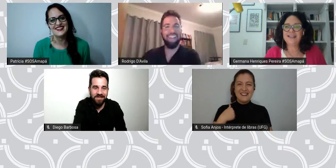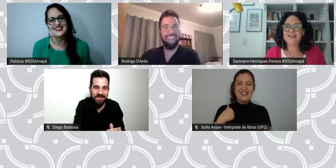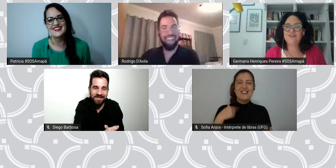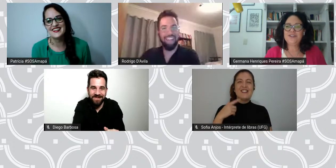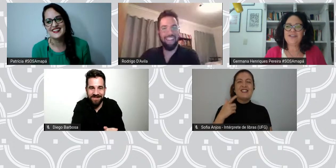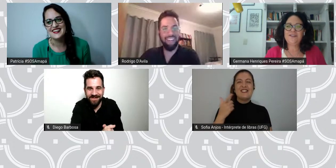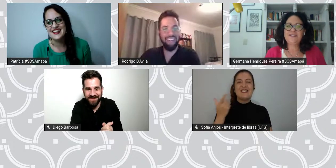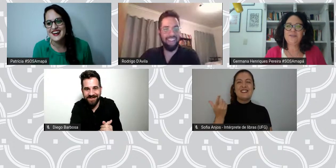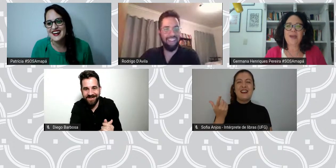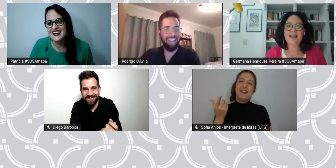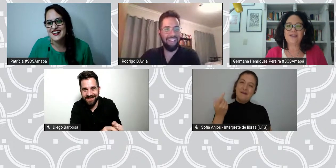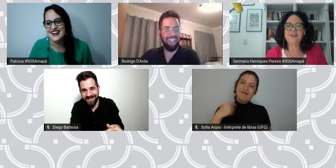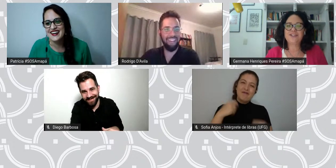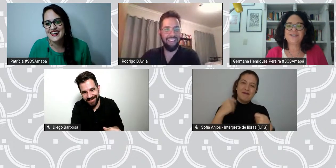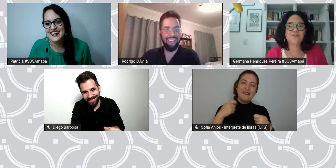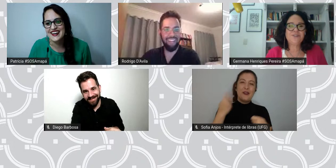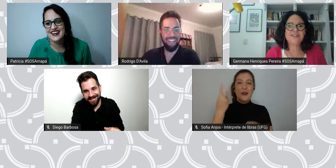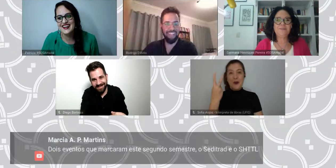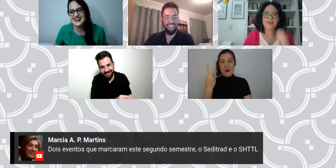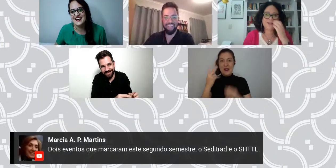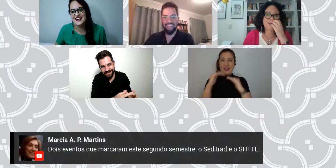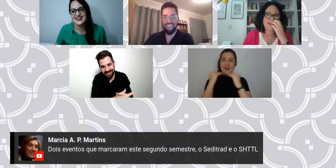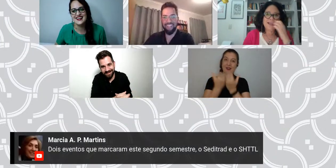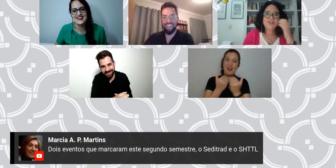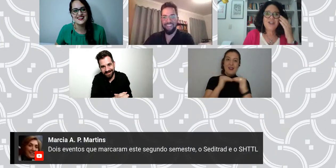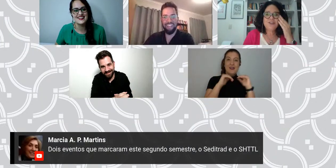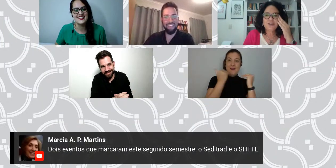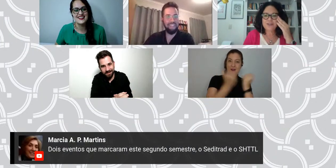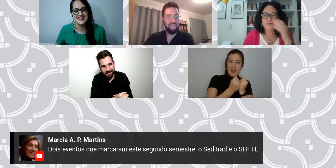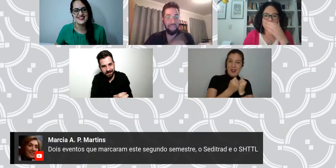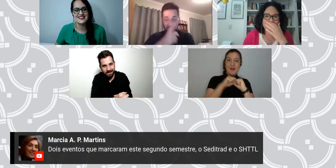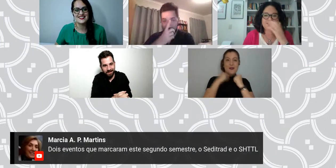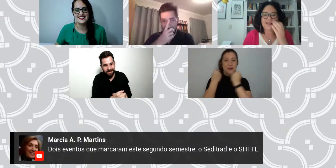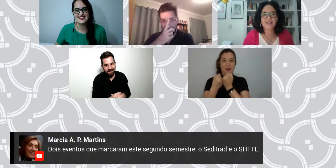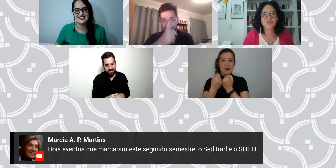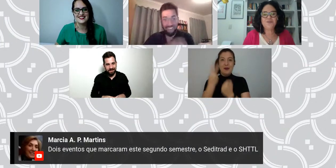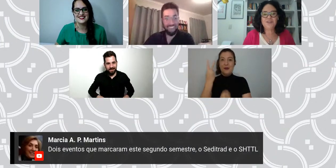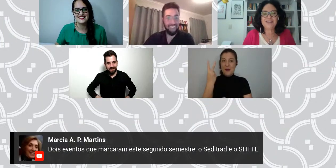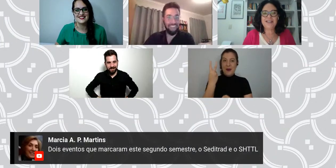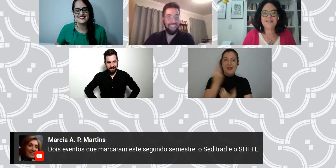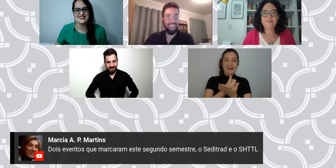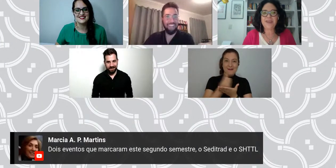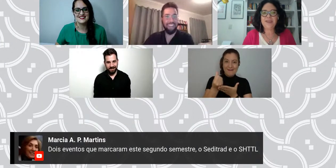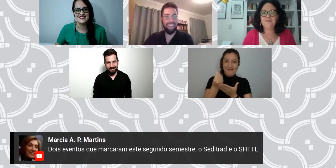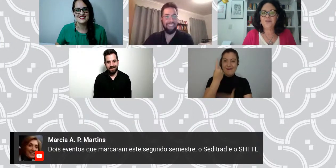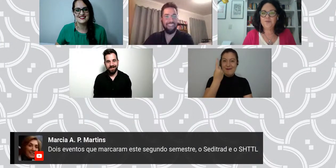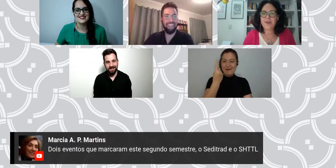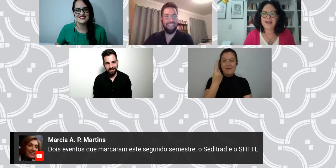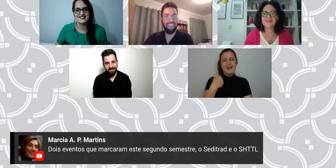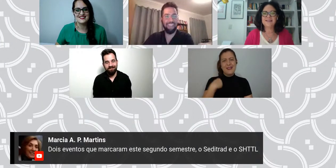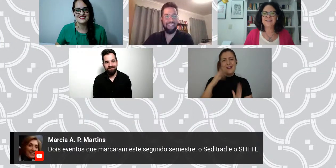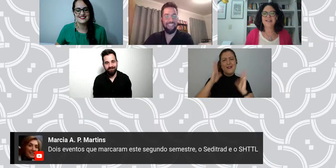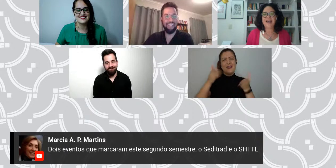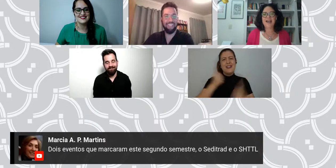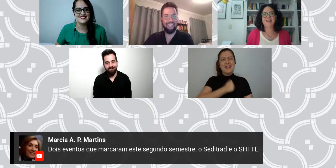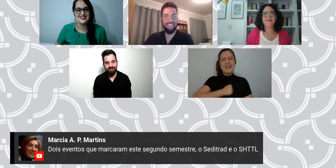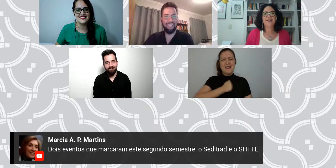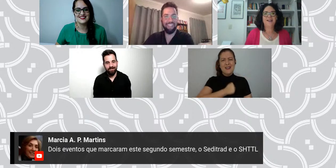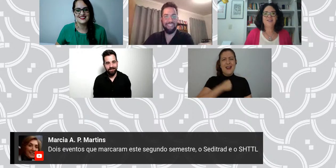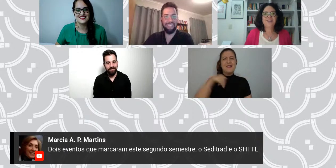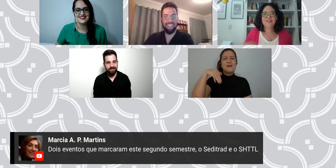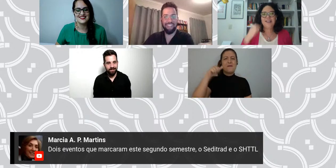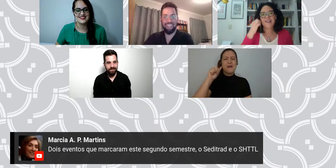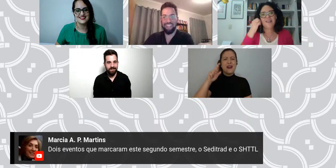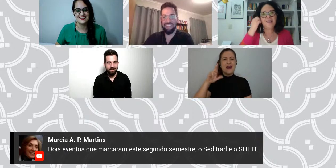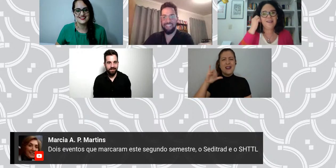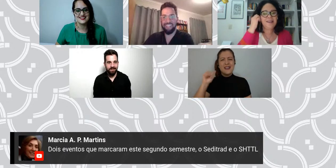Martins, aqui, dois eventos que marcarei este segundo semestre. Gente, eu já estou com saudade de vocês também, viu, Márcia, Sinara?